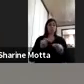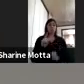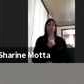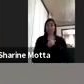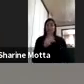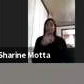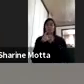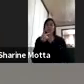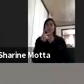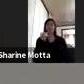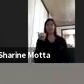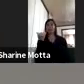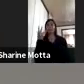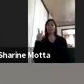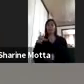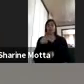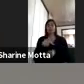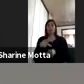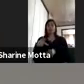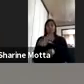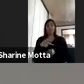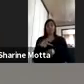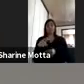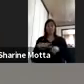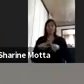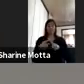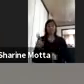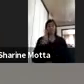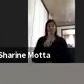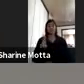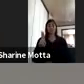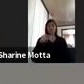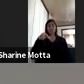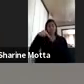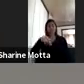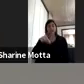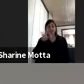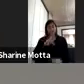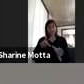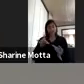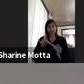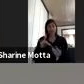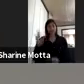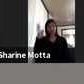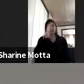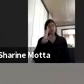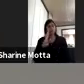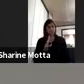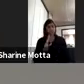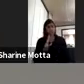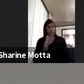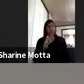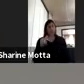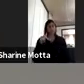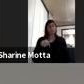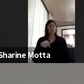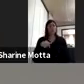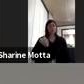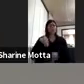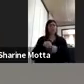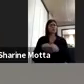estrangeiro, ele usou a tribuna da ONU para falar aqui para dentro e aqui para dentro para os